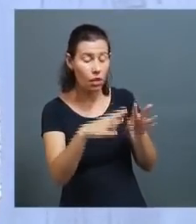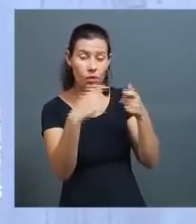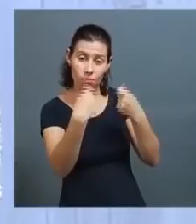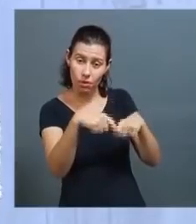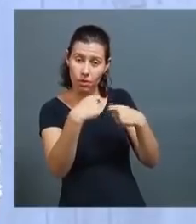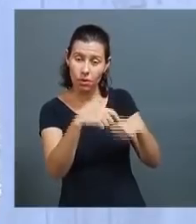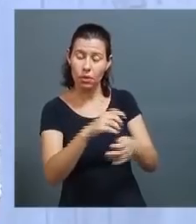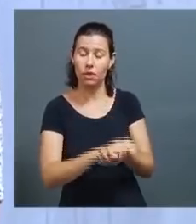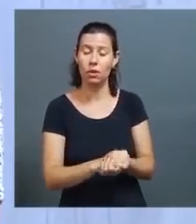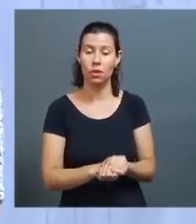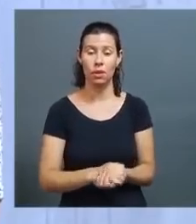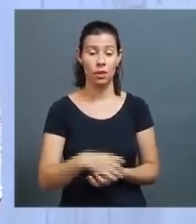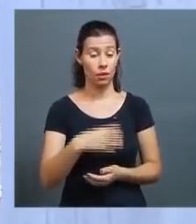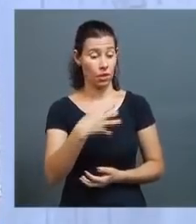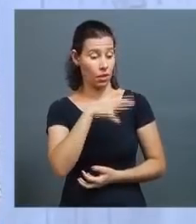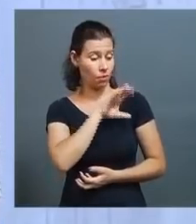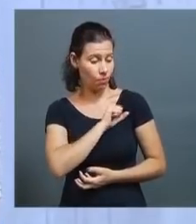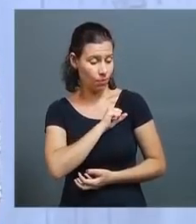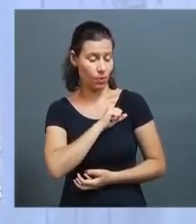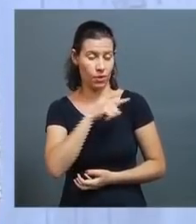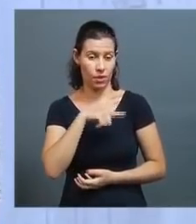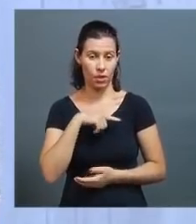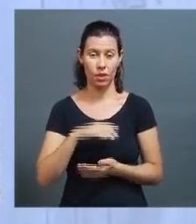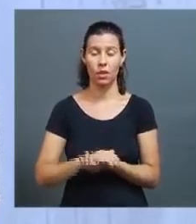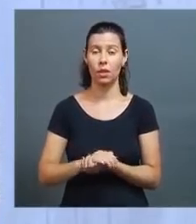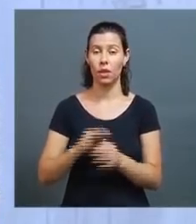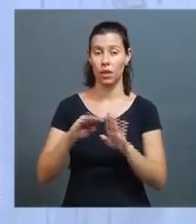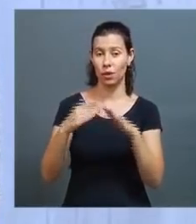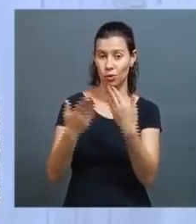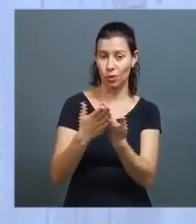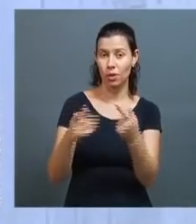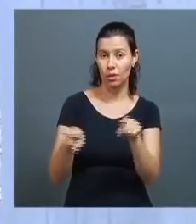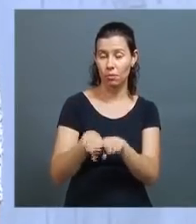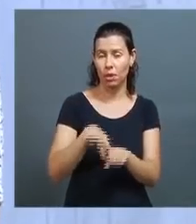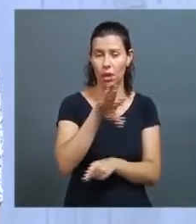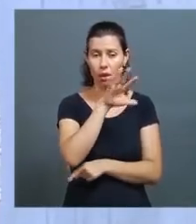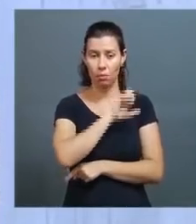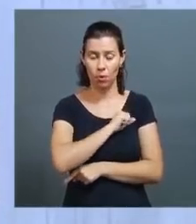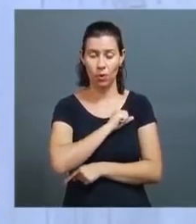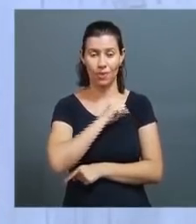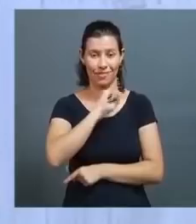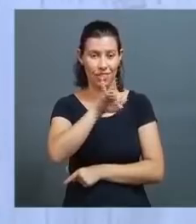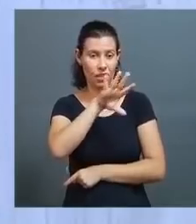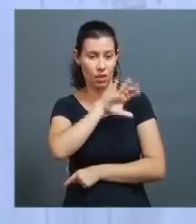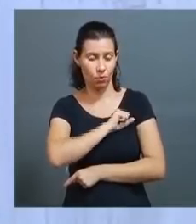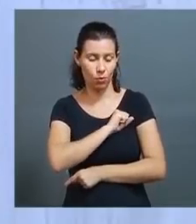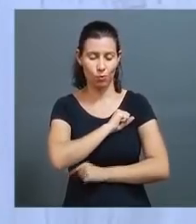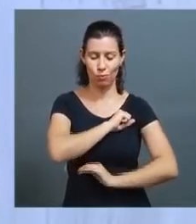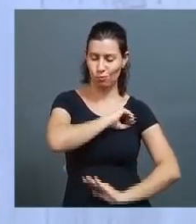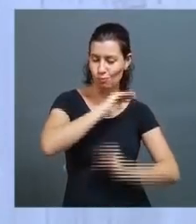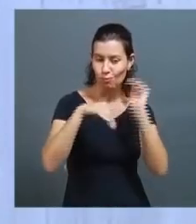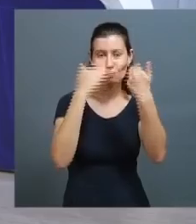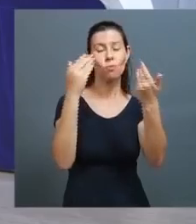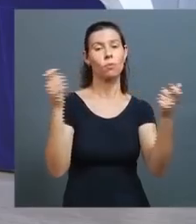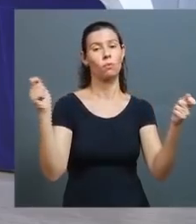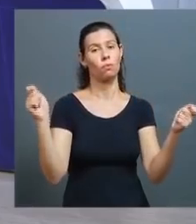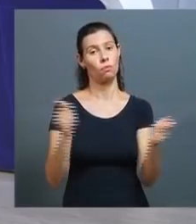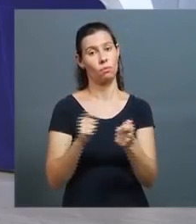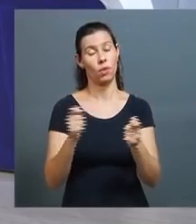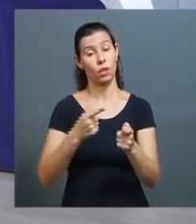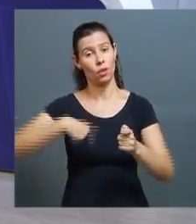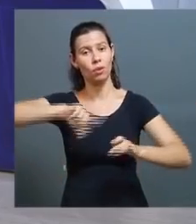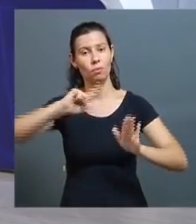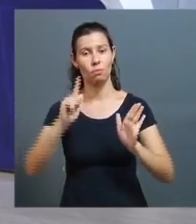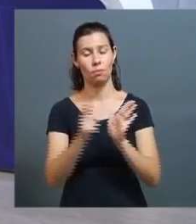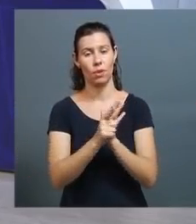despertar esse amor, e a escola também, né, que eu acho que quando é movido pelo amor, vai muito adiante, né. Acho que é o nosso papel